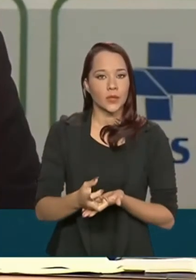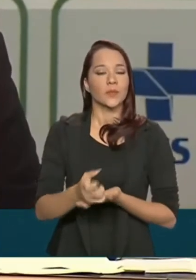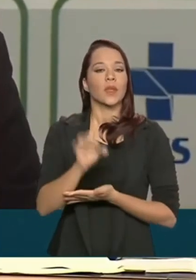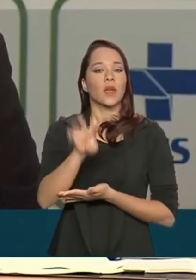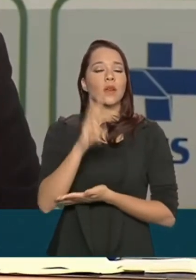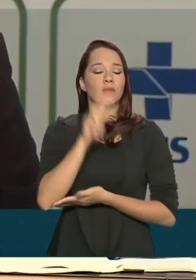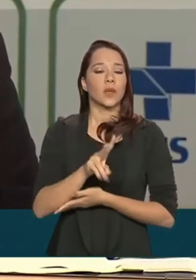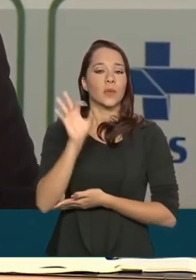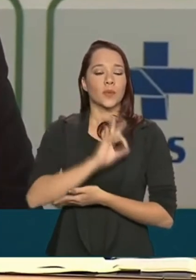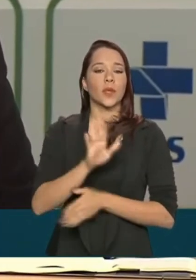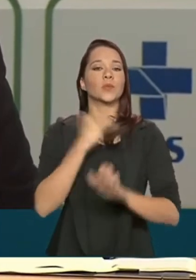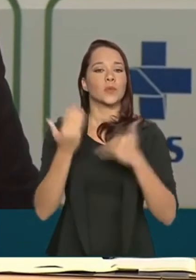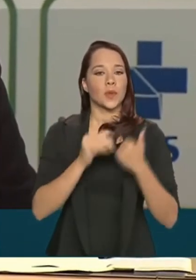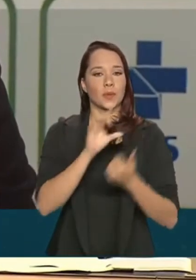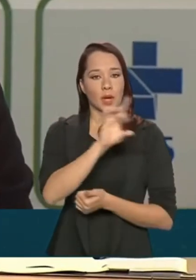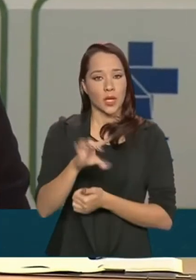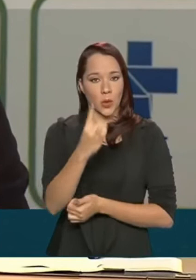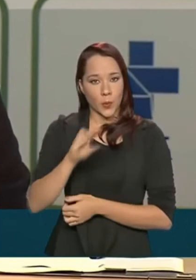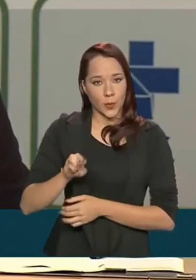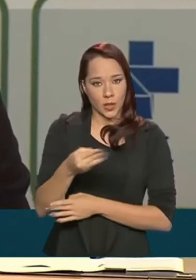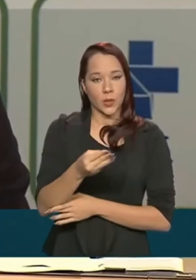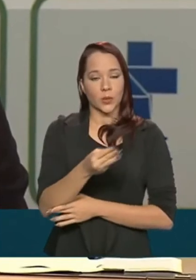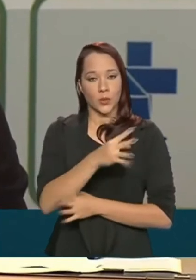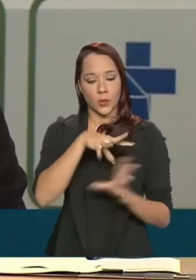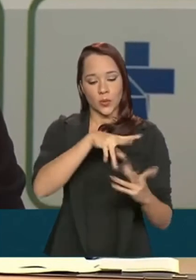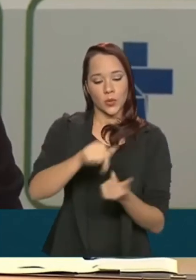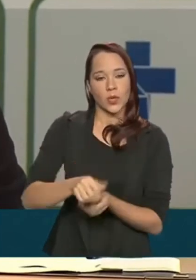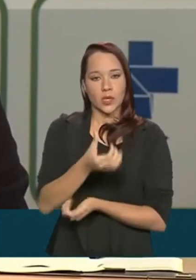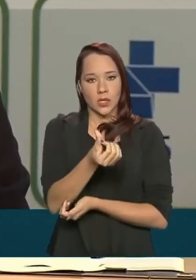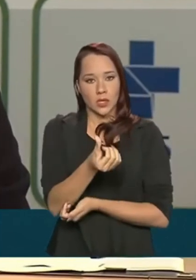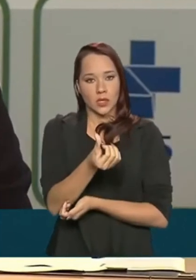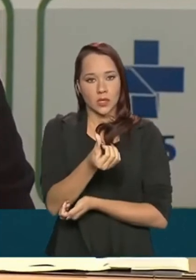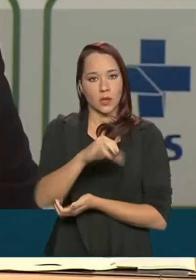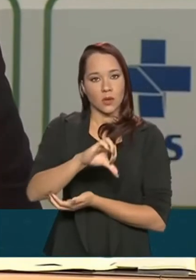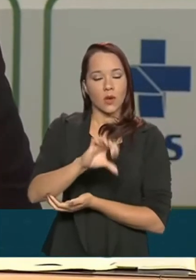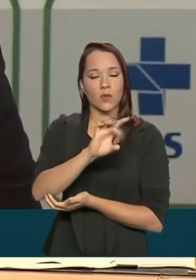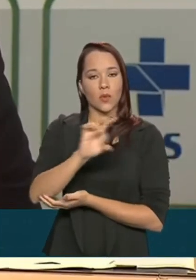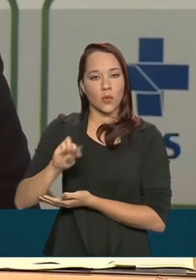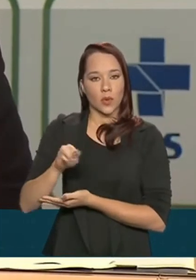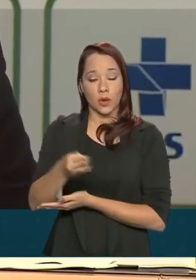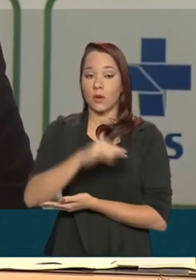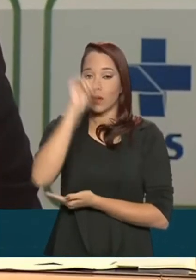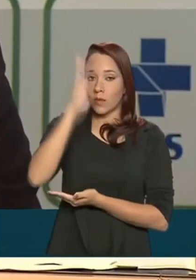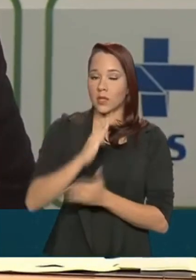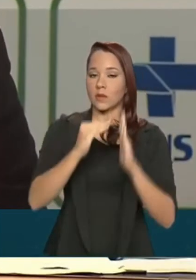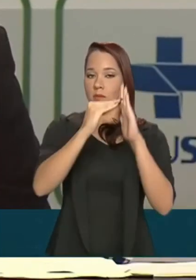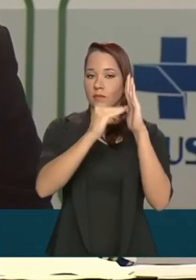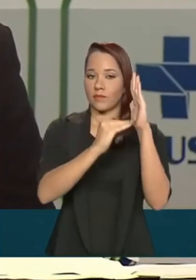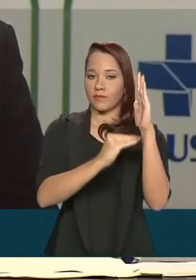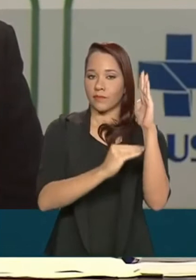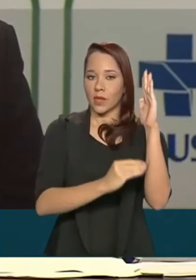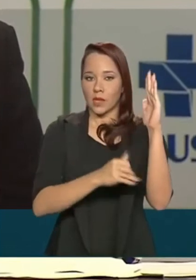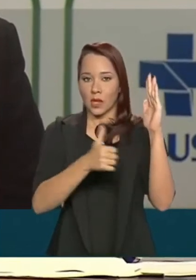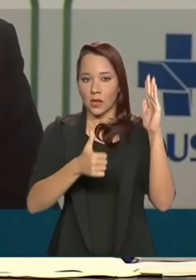que a mortalidade por milhão no mundo é de 69 por milhão e o Brasil encontra-se na